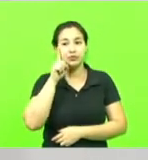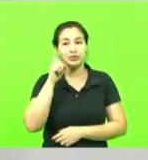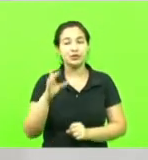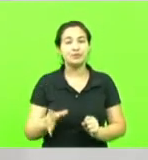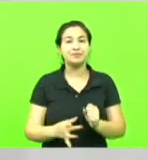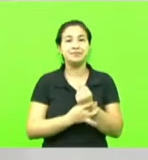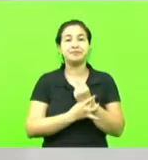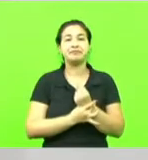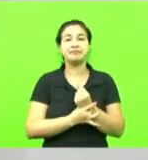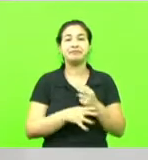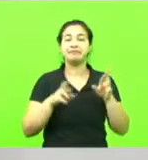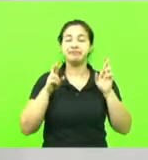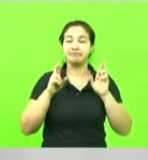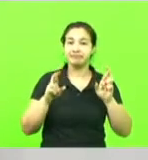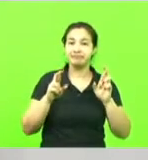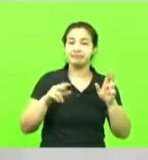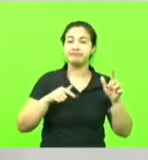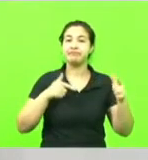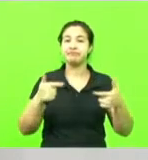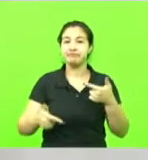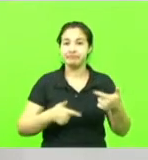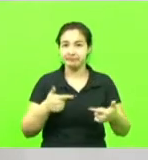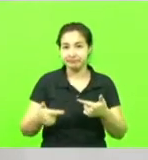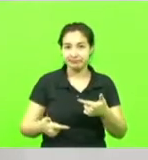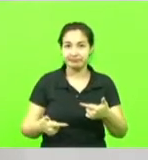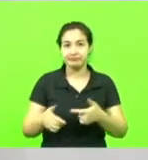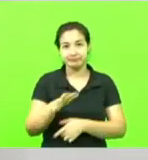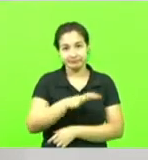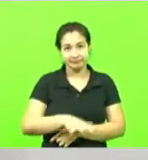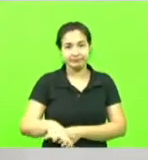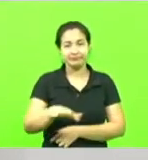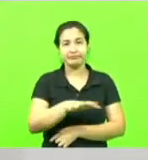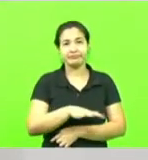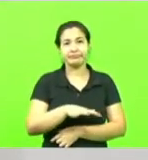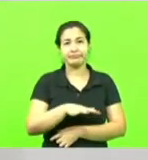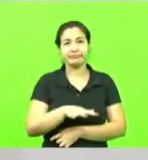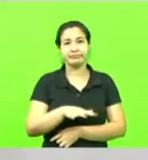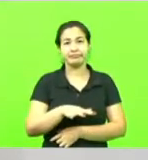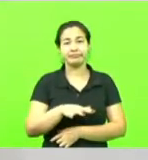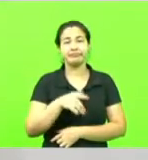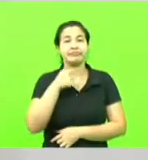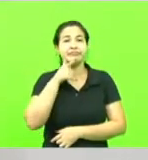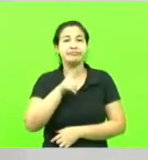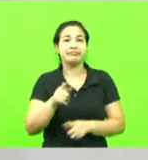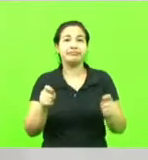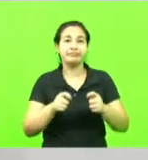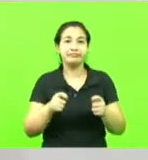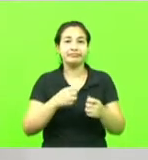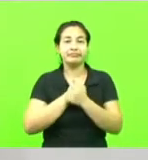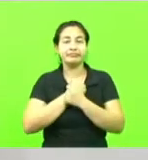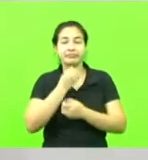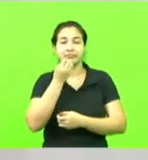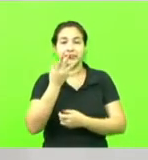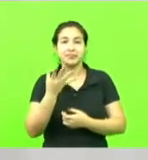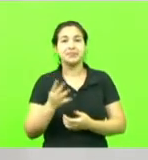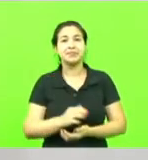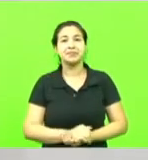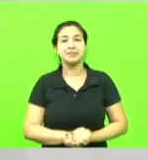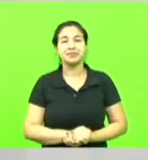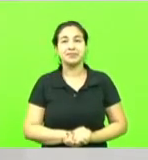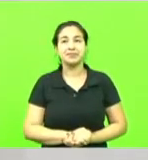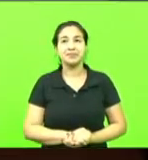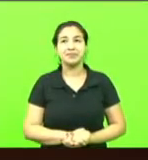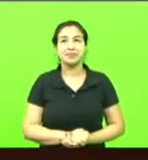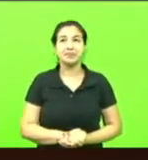esperança que os trabalhadores e trabalhadoras precisam para poder seguir em frente. Um grande abraço, desejo uma boa sessão, senhoras e senhores deputados.